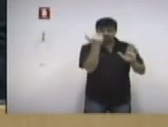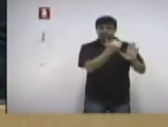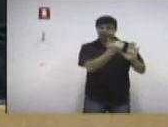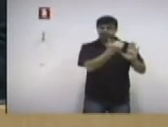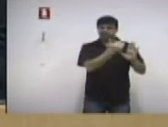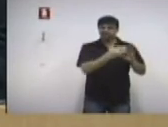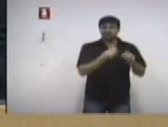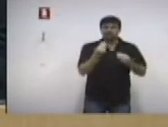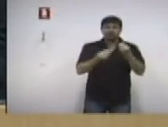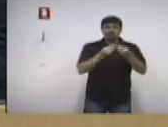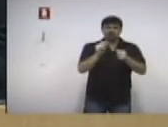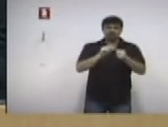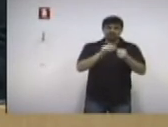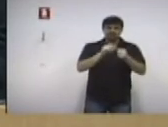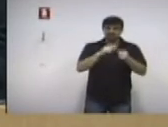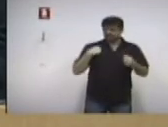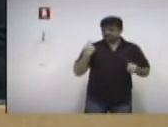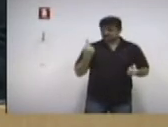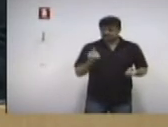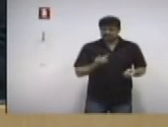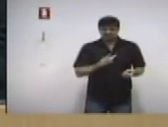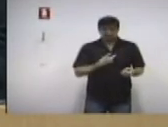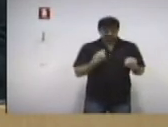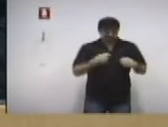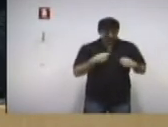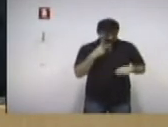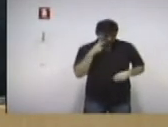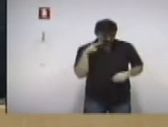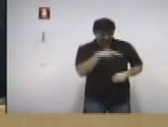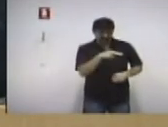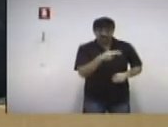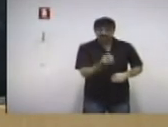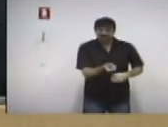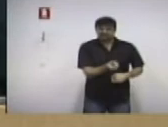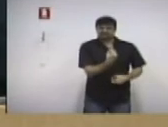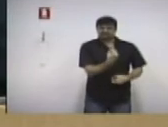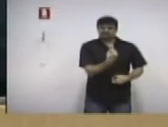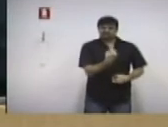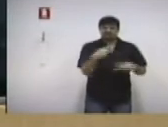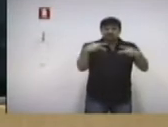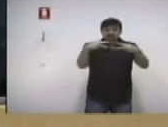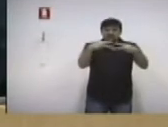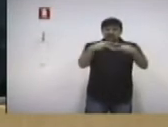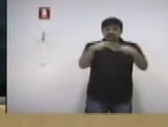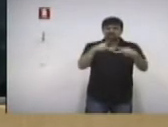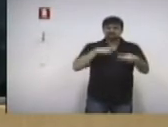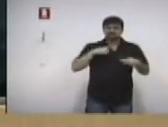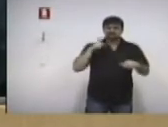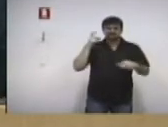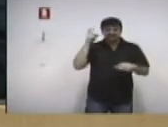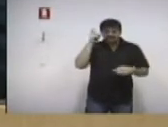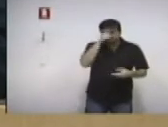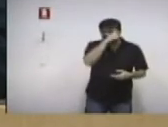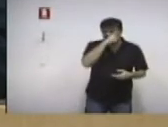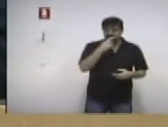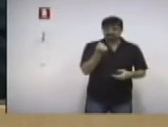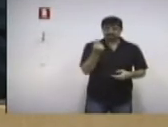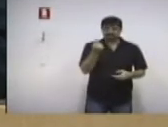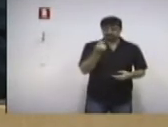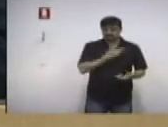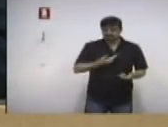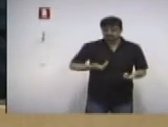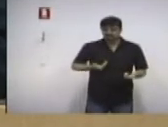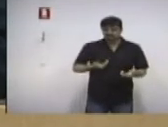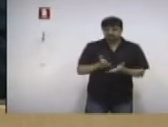Exagerado do princípio da moralidade E se a gente fala que a nossa cidade está com dificuldade retomo